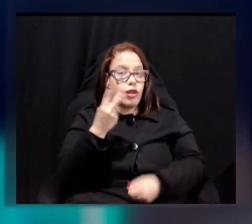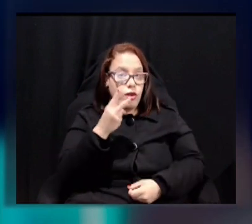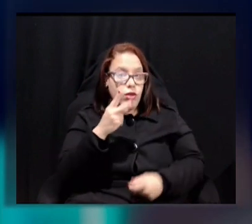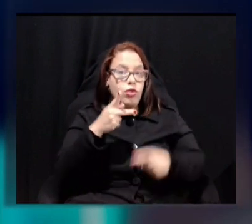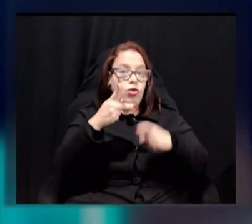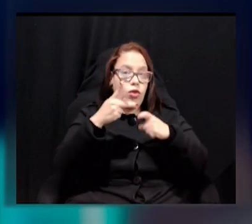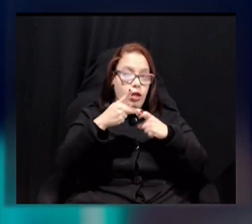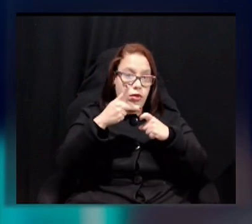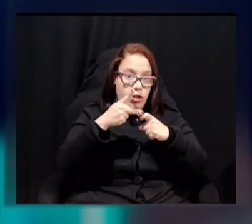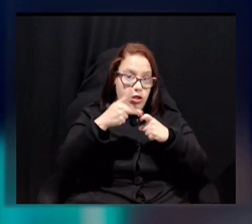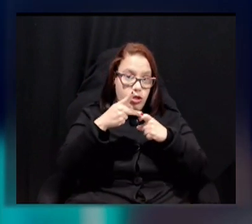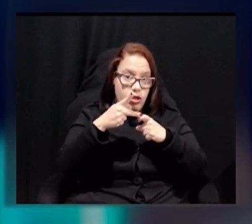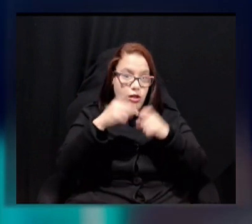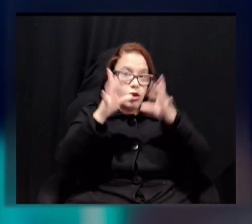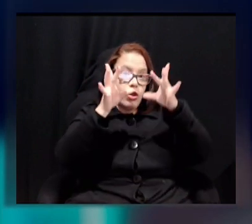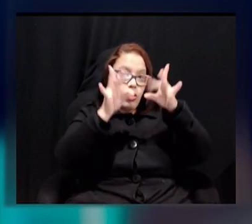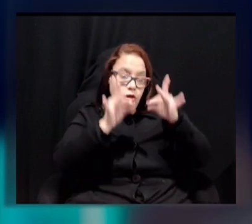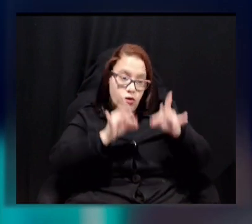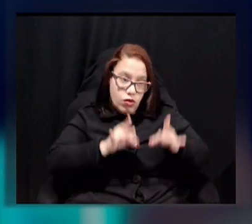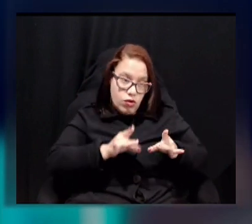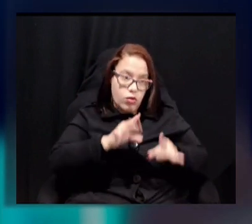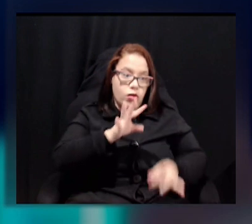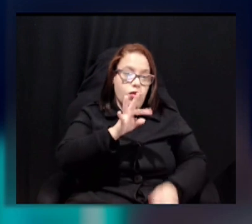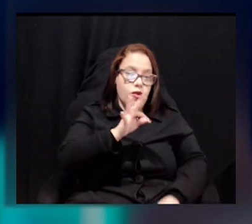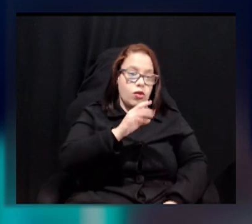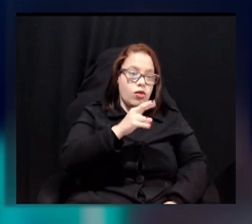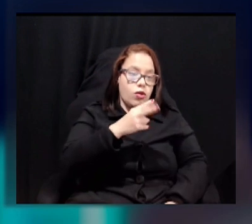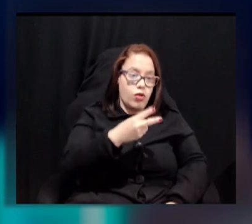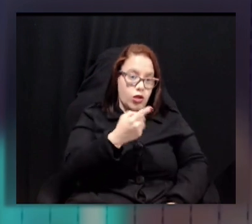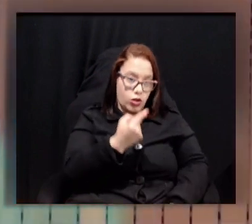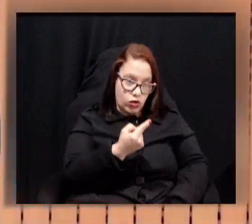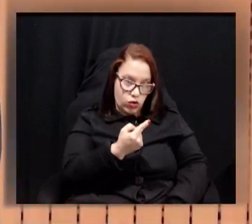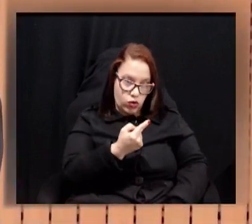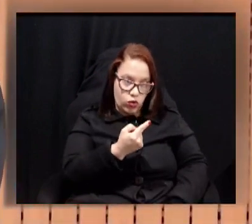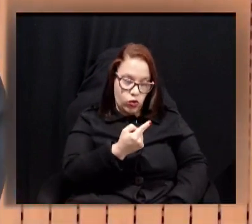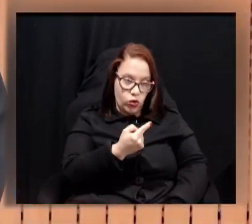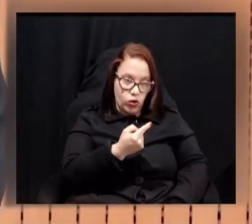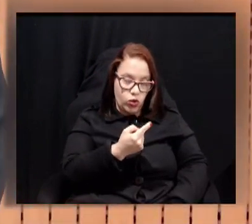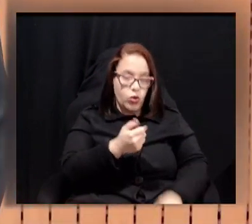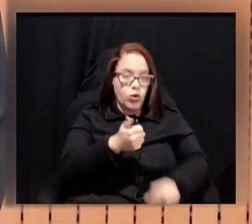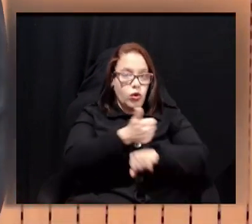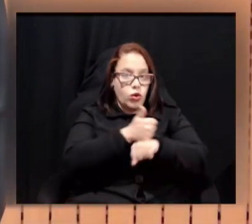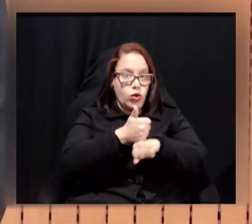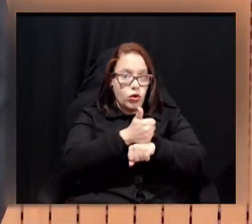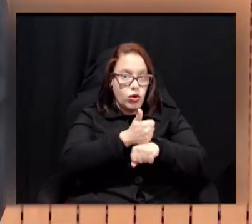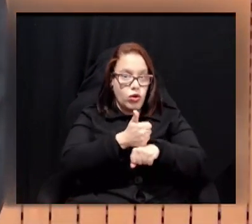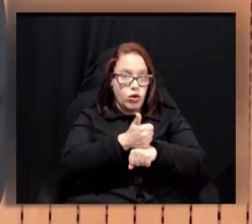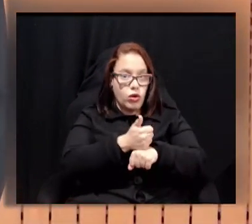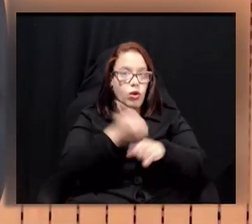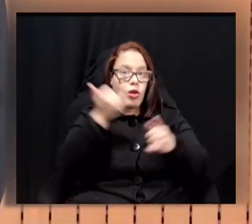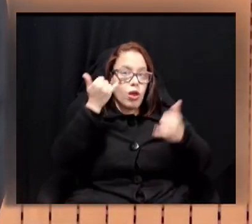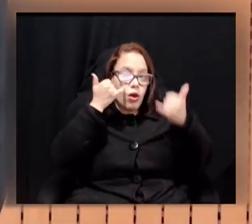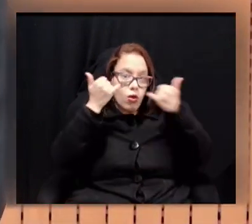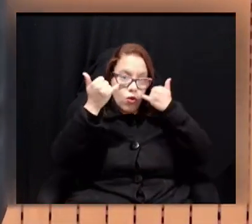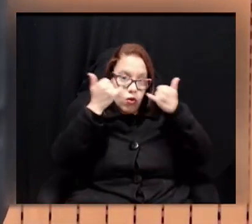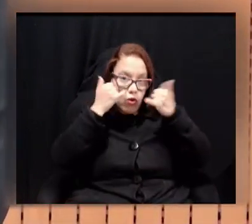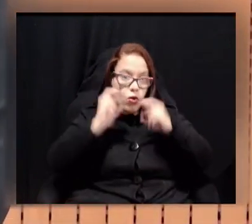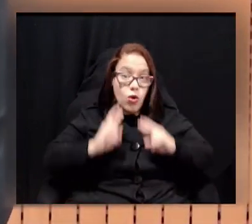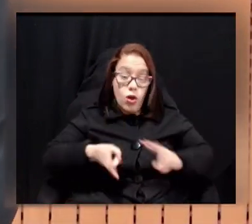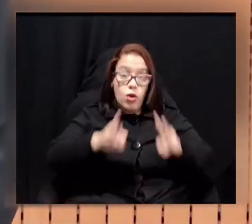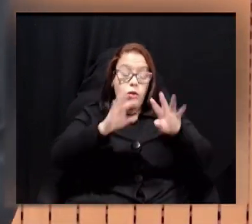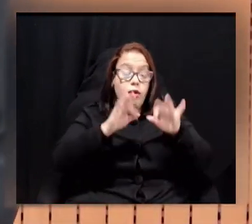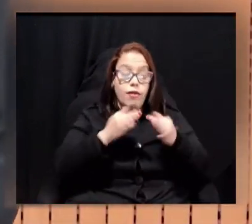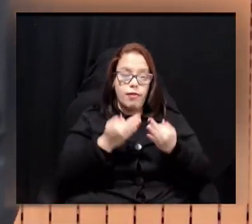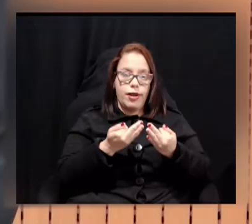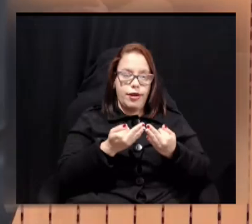se especializaram no T21. Eles são profissionais que eles dão informação contínua para as famílias. Esses